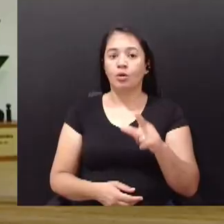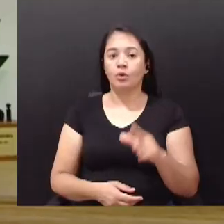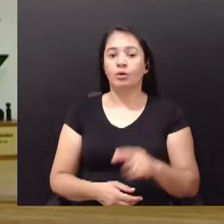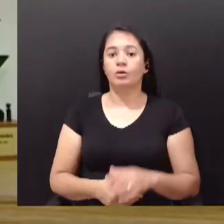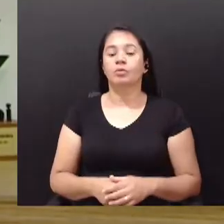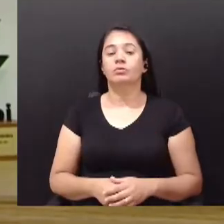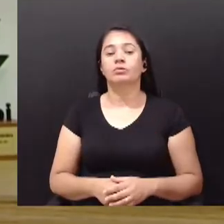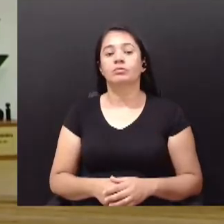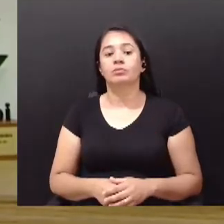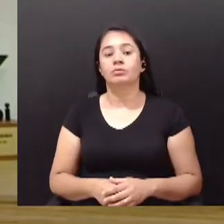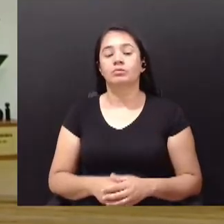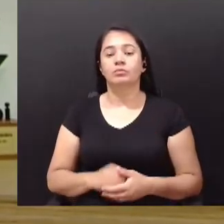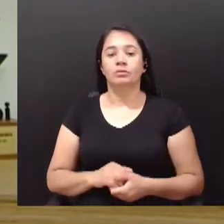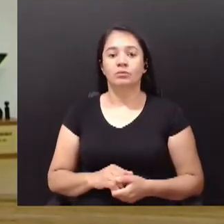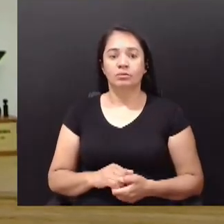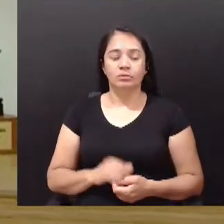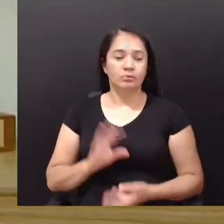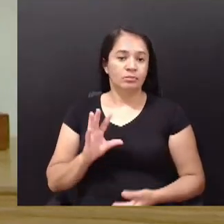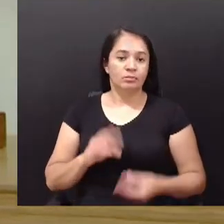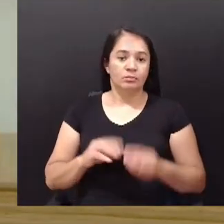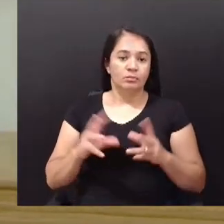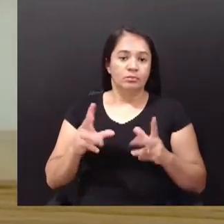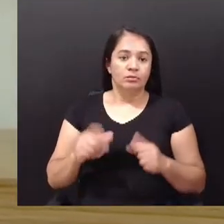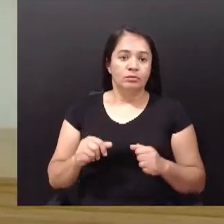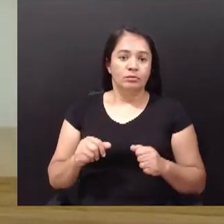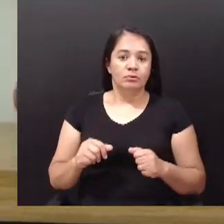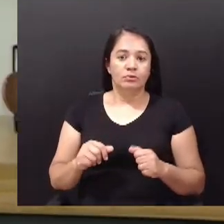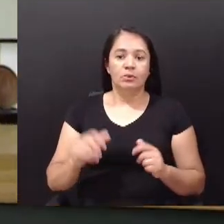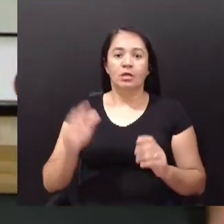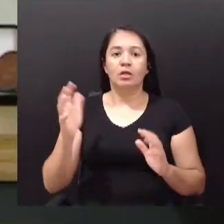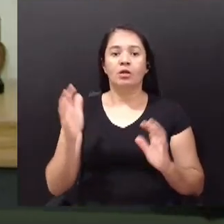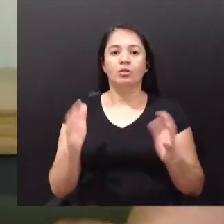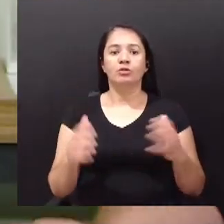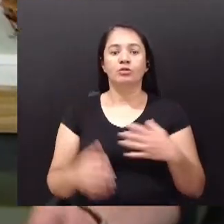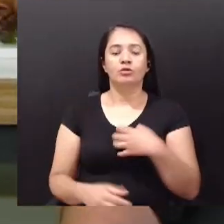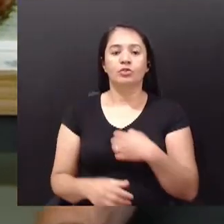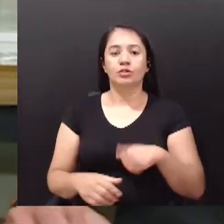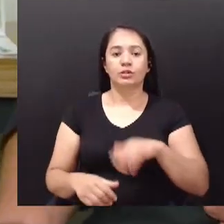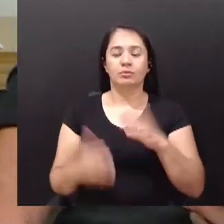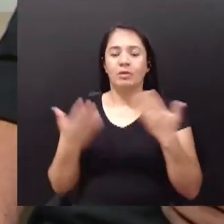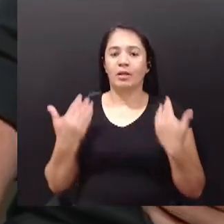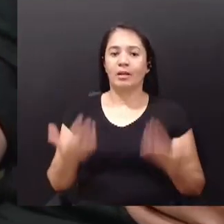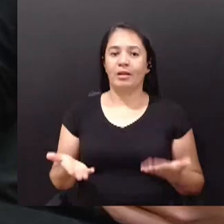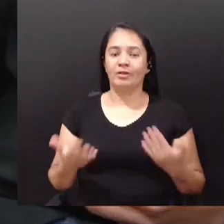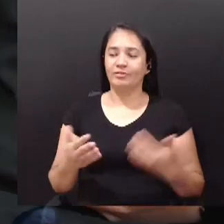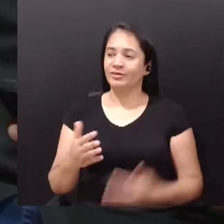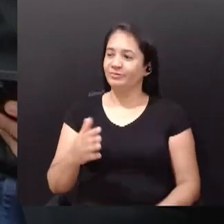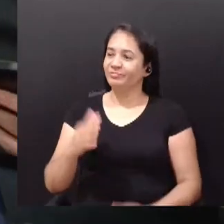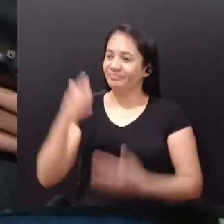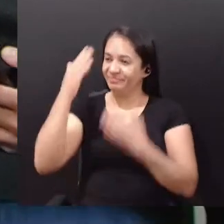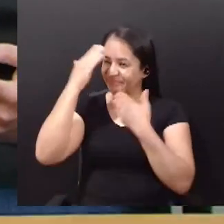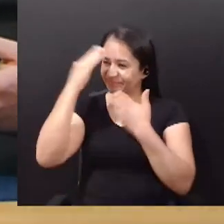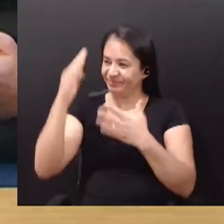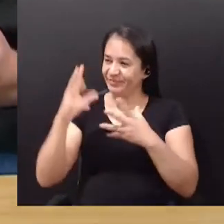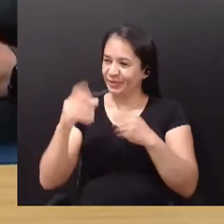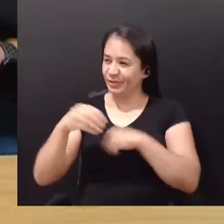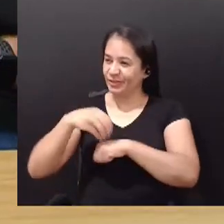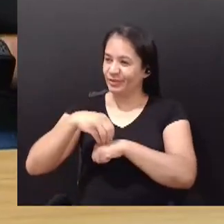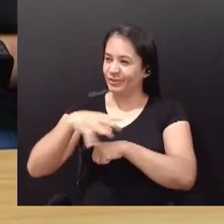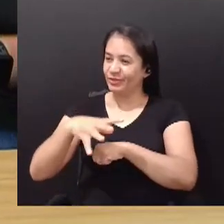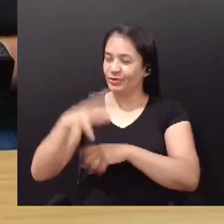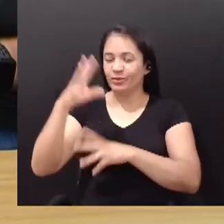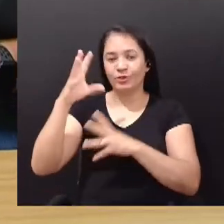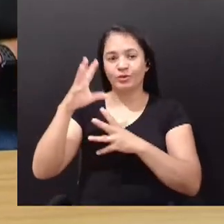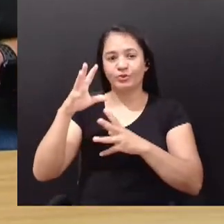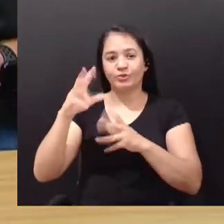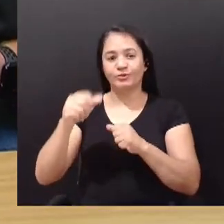enfim, tudo acaba acontecendo de uma maneira mais leve para todo mundo. Gê, muito obrigado, né, por todas essas dicas, por todas essas orientações, viu? Prazer é meu. Então